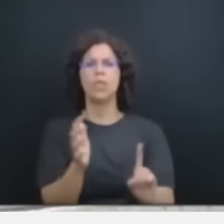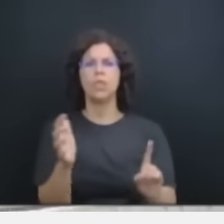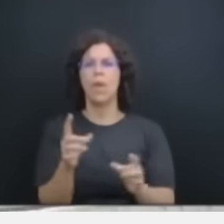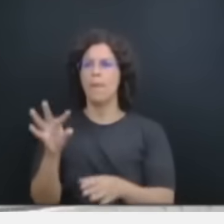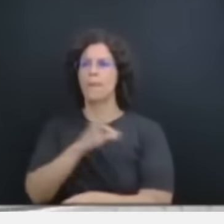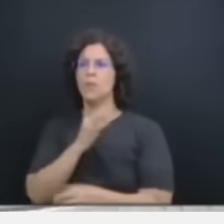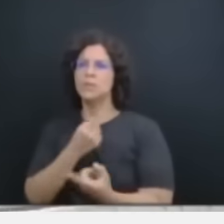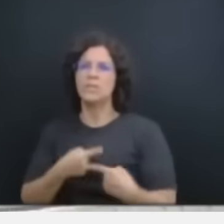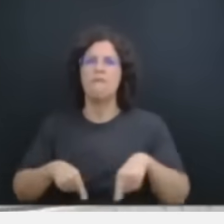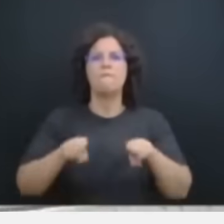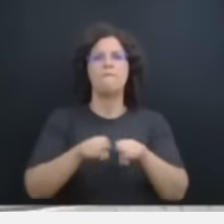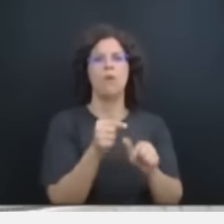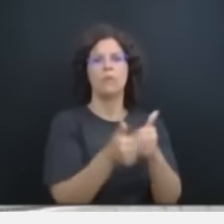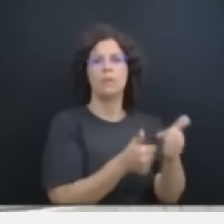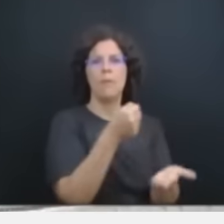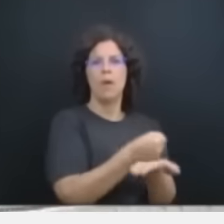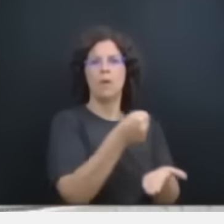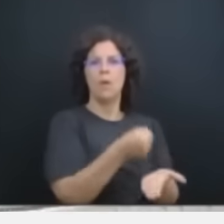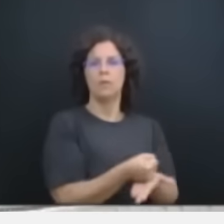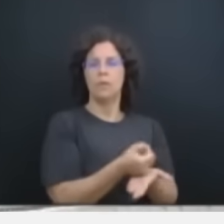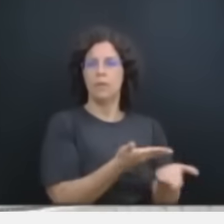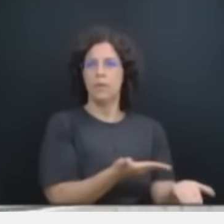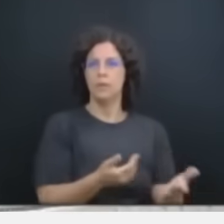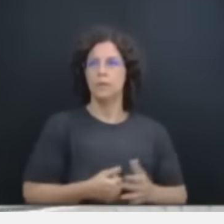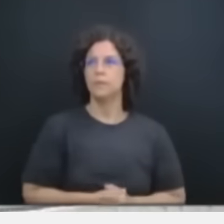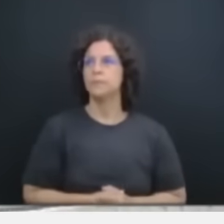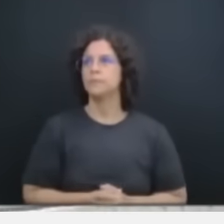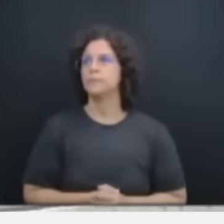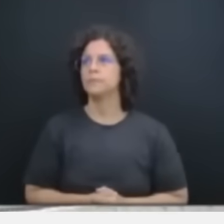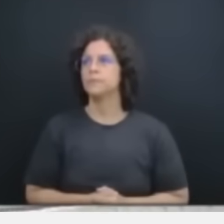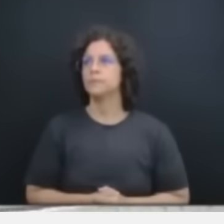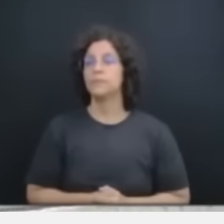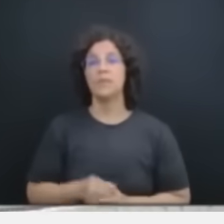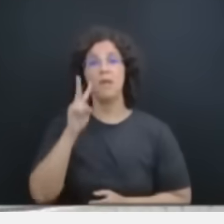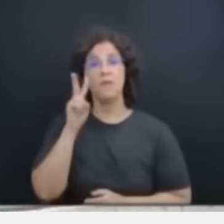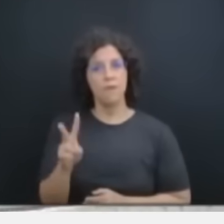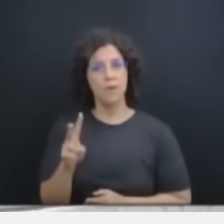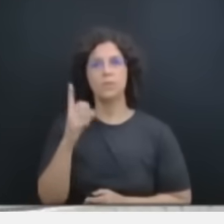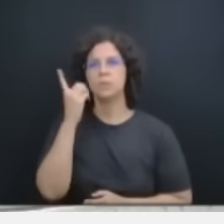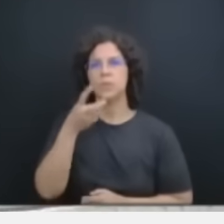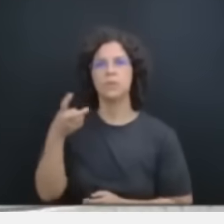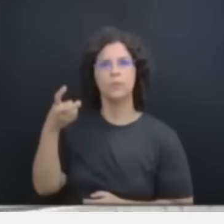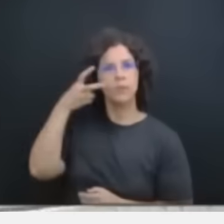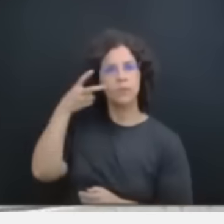sejam readmitidos veja bem Deputado